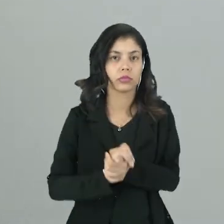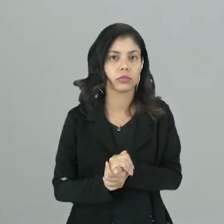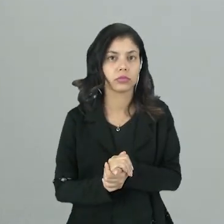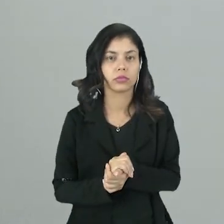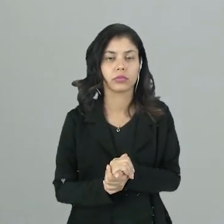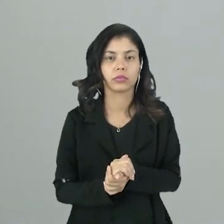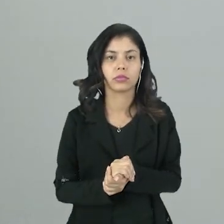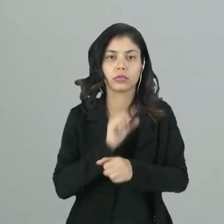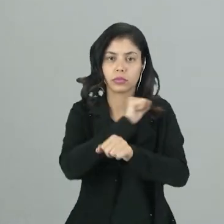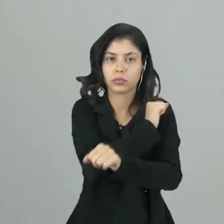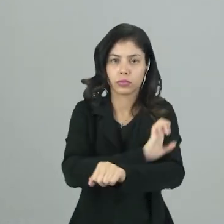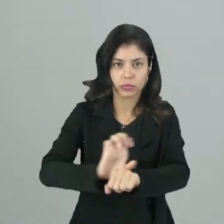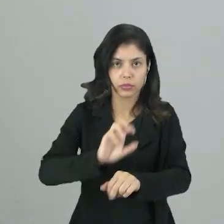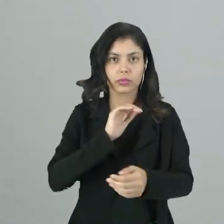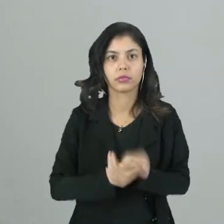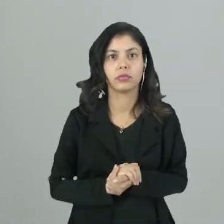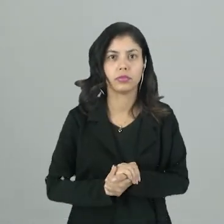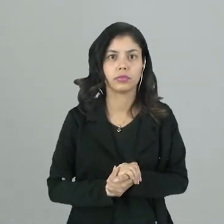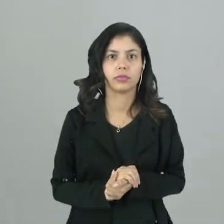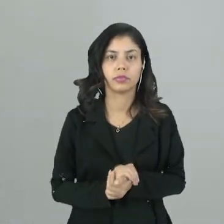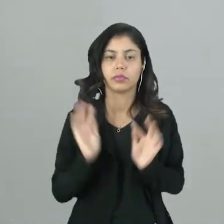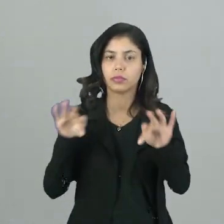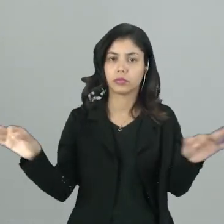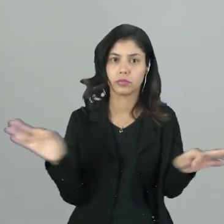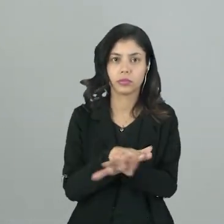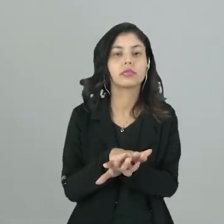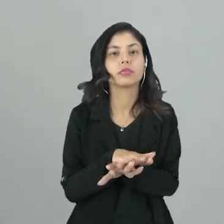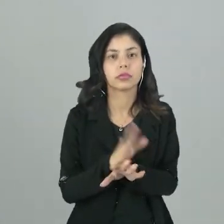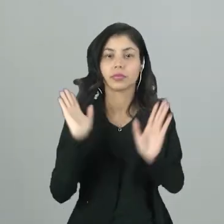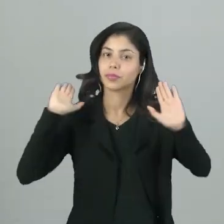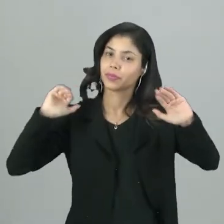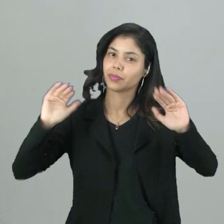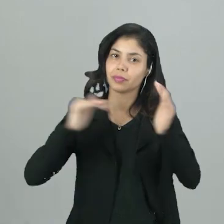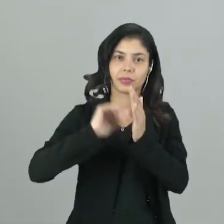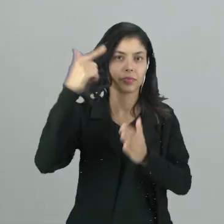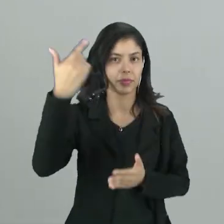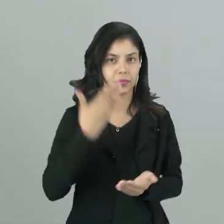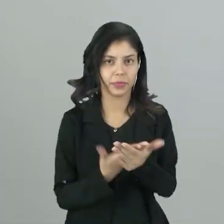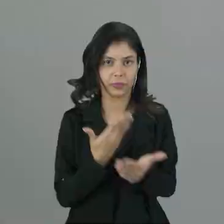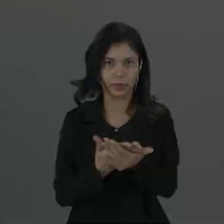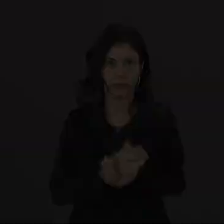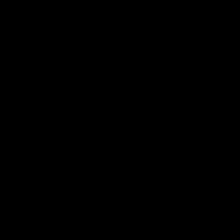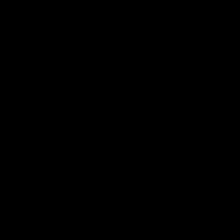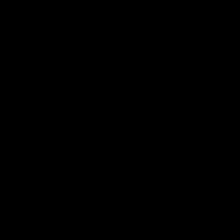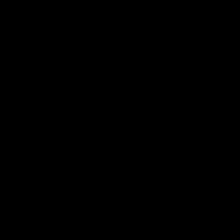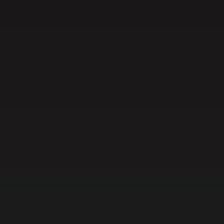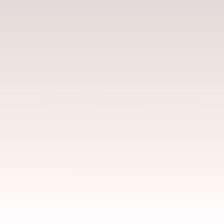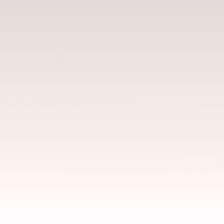site da Secretaria de Educação. A gente vai ficando por aqui, tchau, tchau e até uma próxima aula.